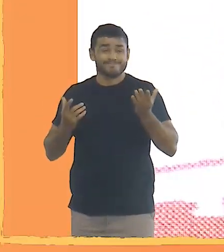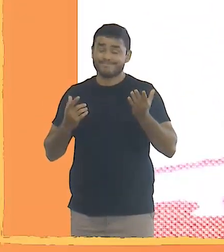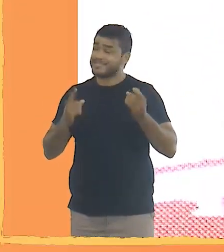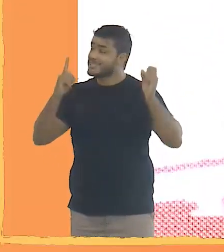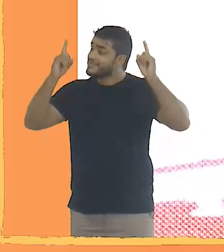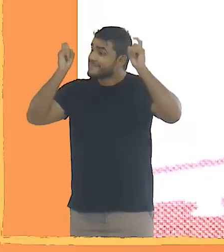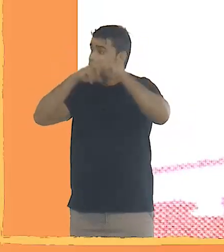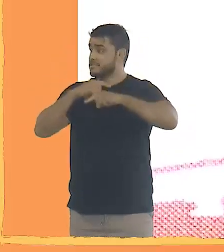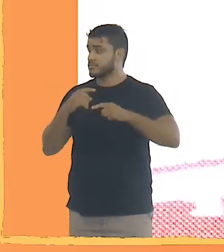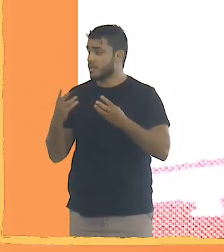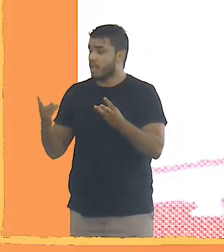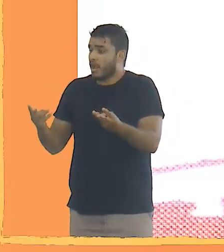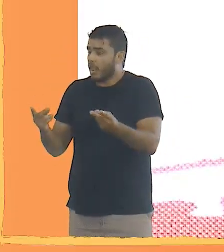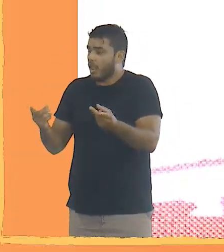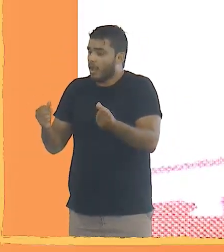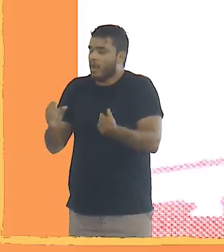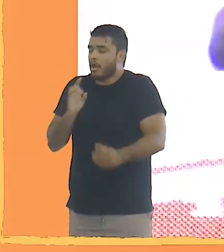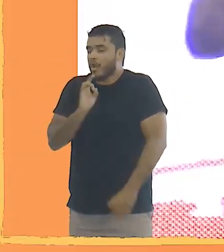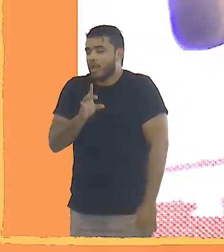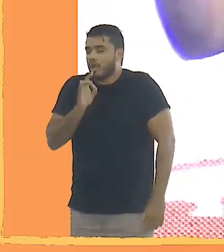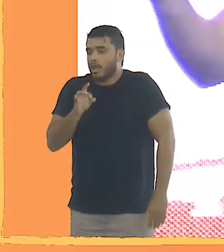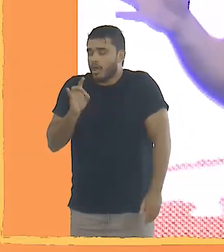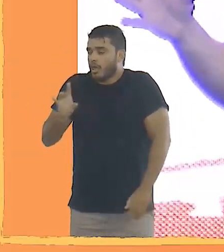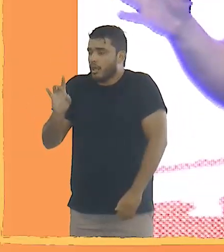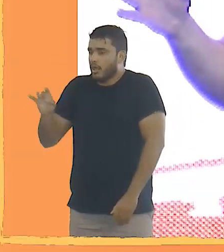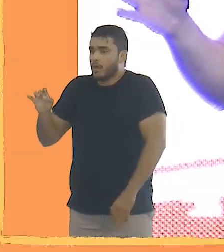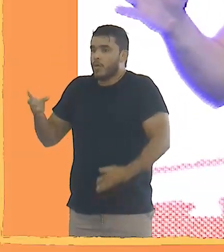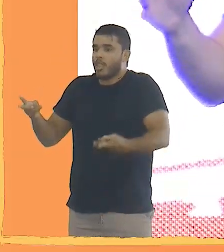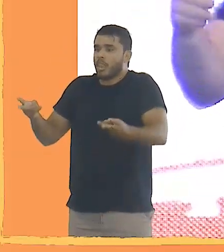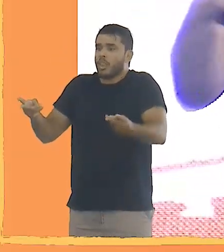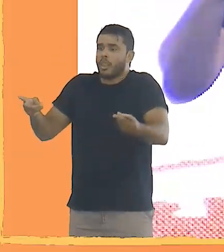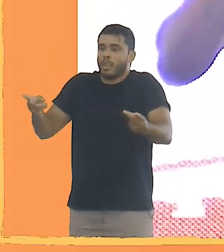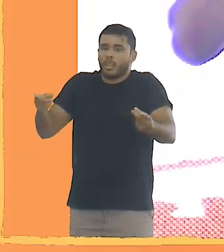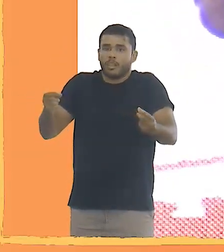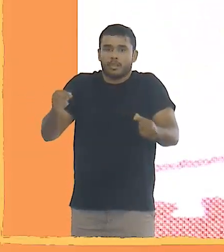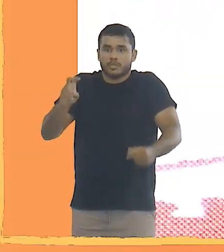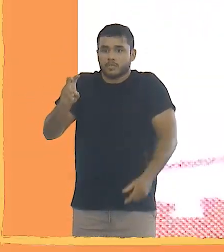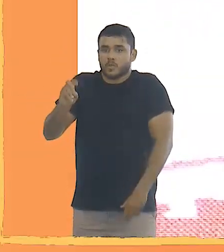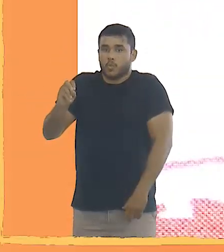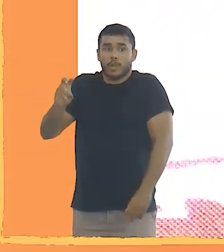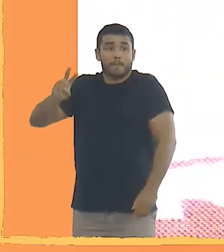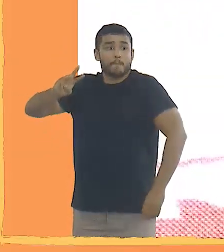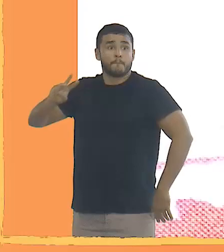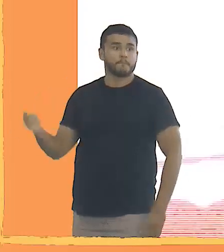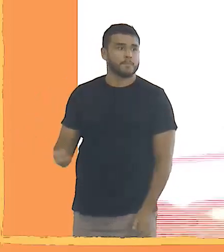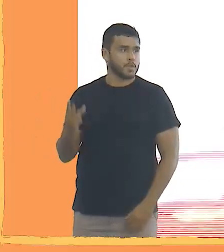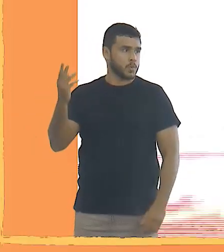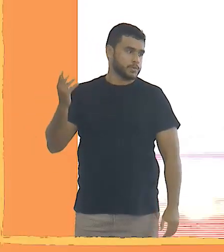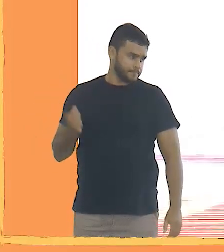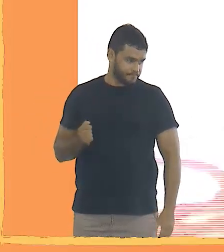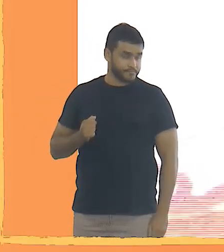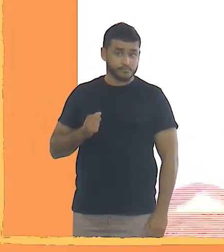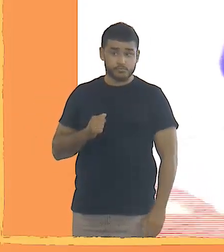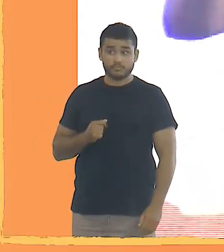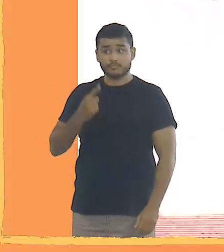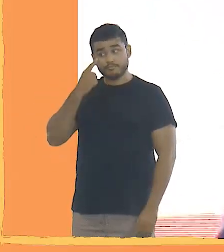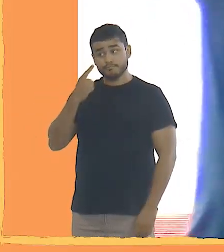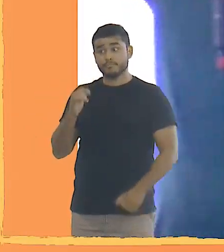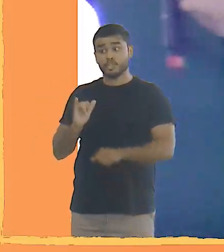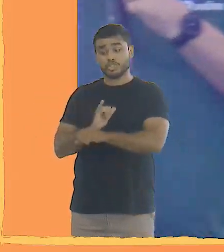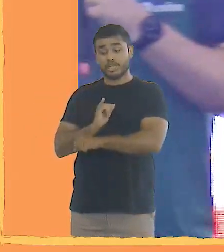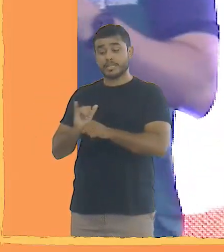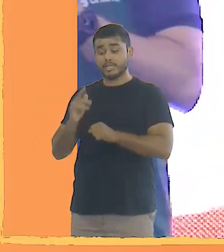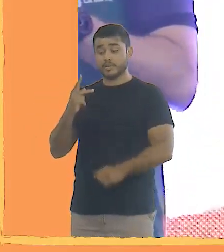inviável você escrever cartão por cartão e sair contando quantos tem. Então, qual é a técnica que eu utilizo para conseguir chegar